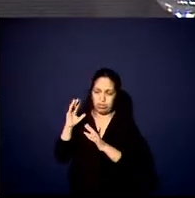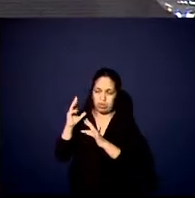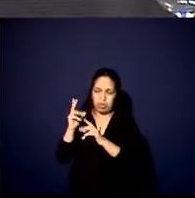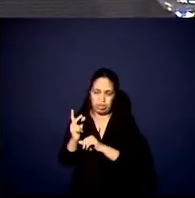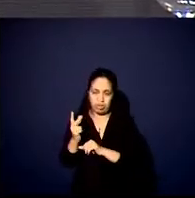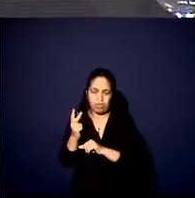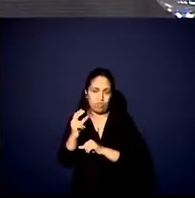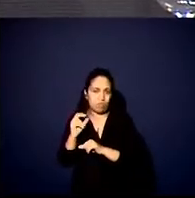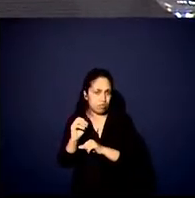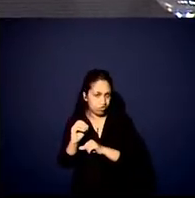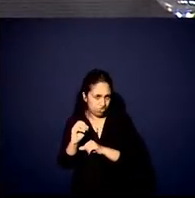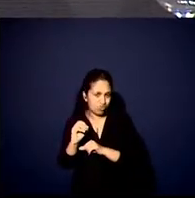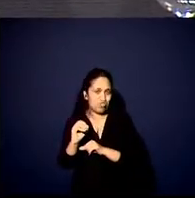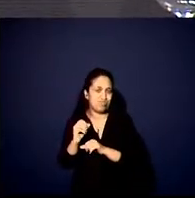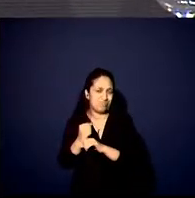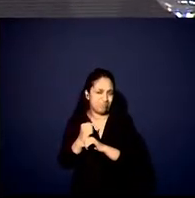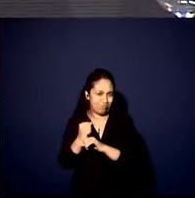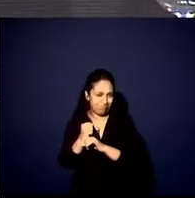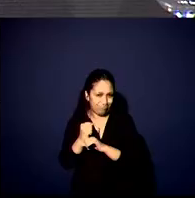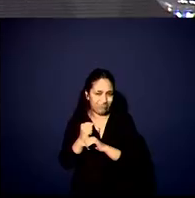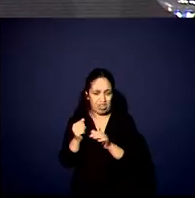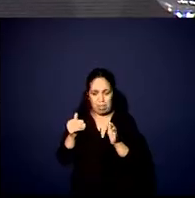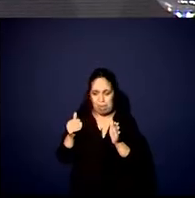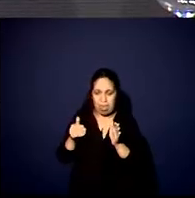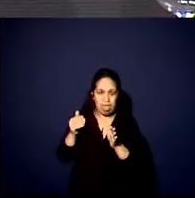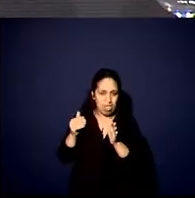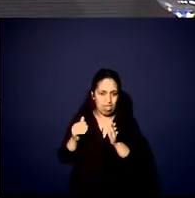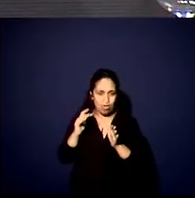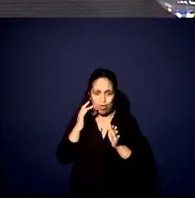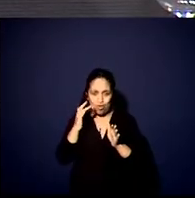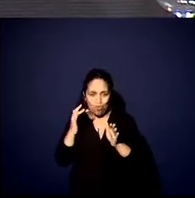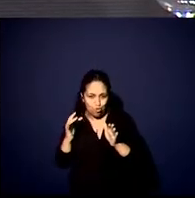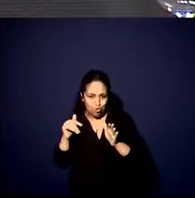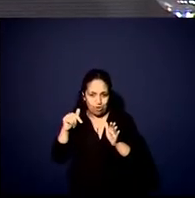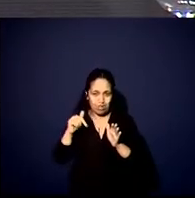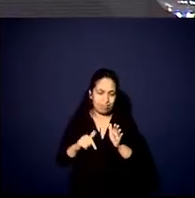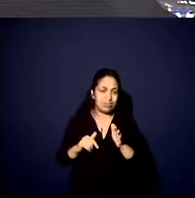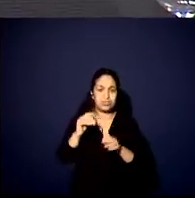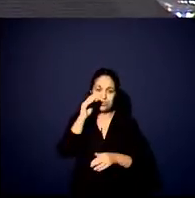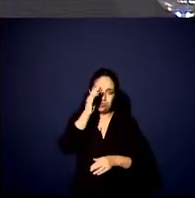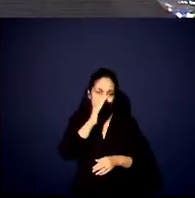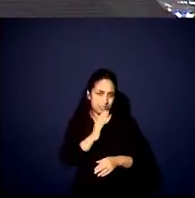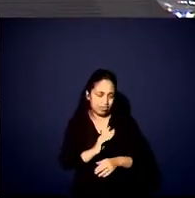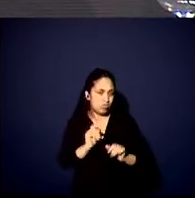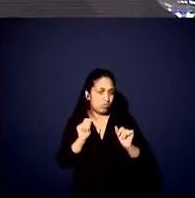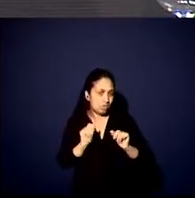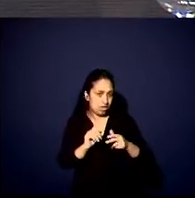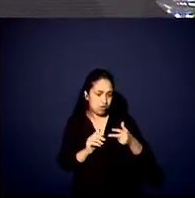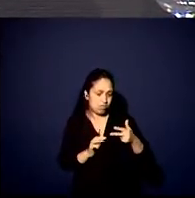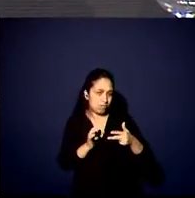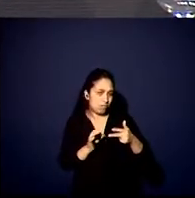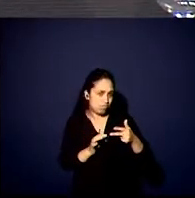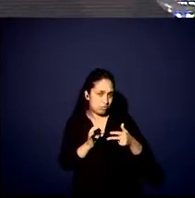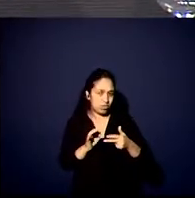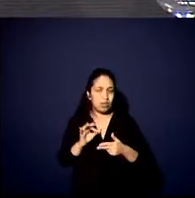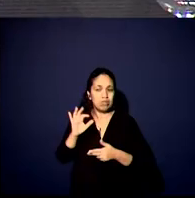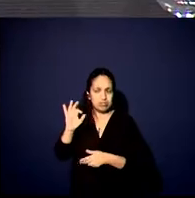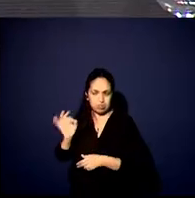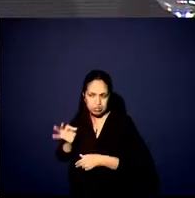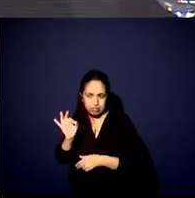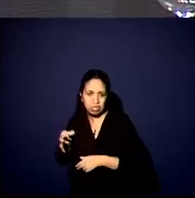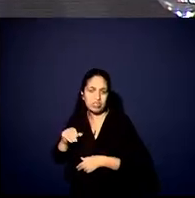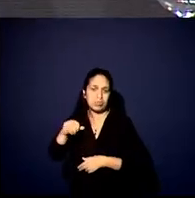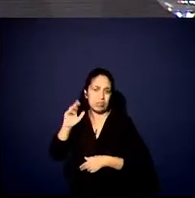que marcam uma espécie de era de ouro do Poder Judiciário no Brasil é possível dizer que o judiciário mais acertou do que errou